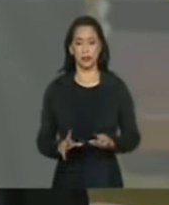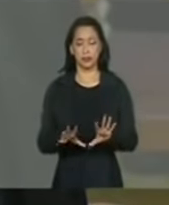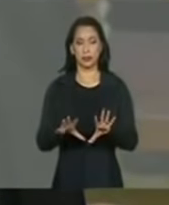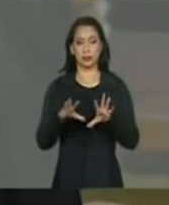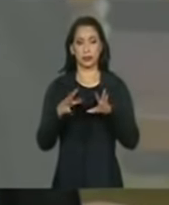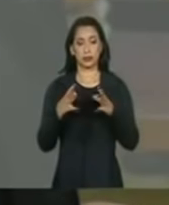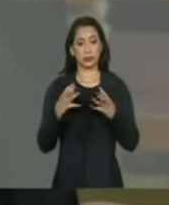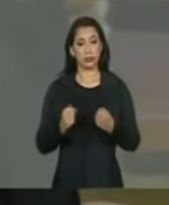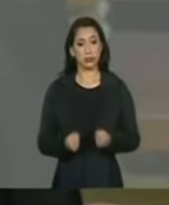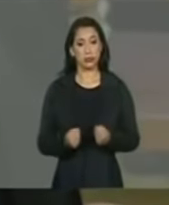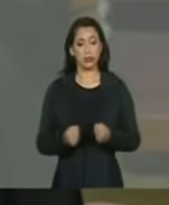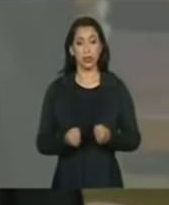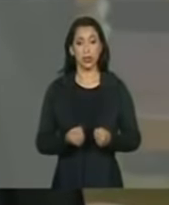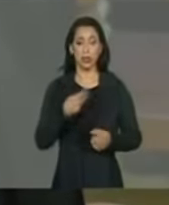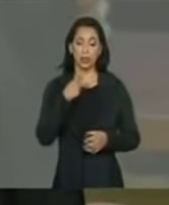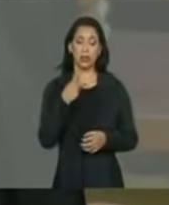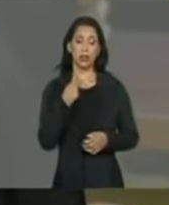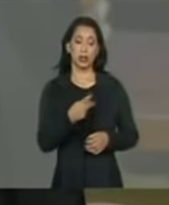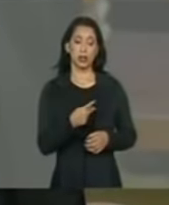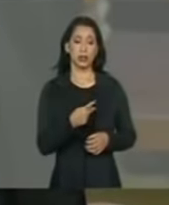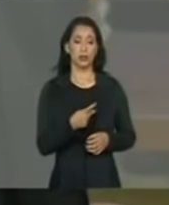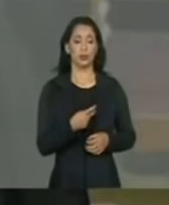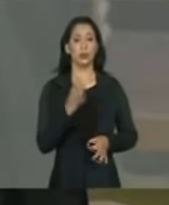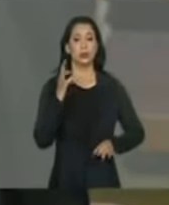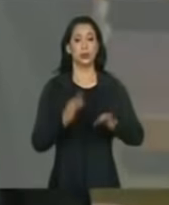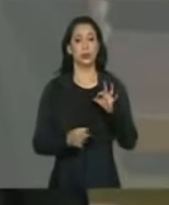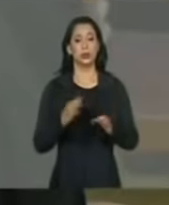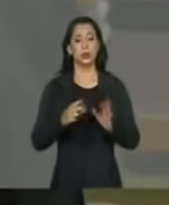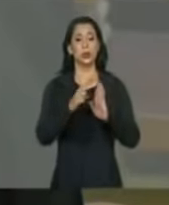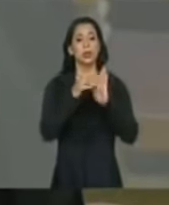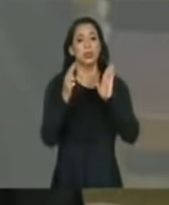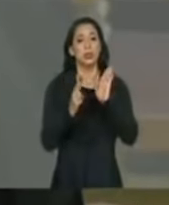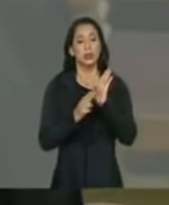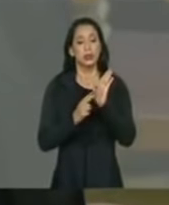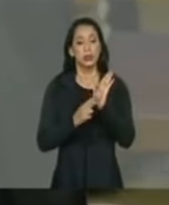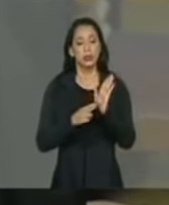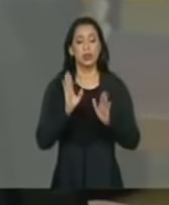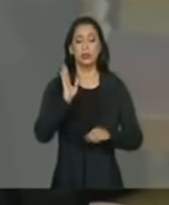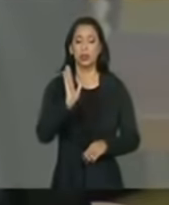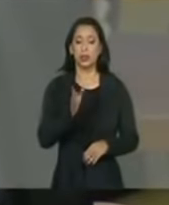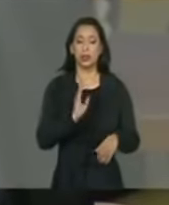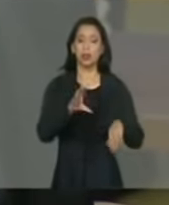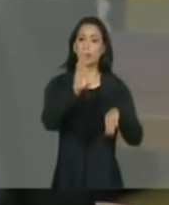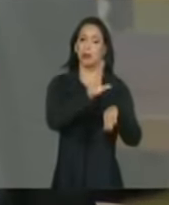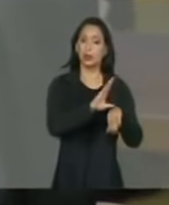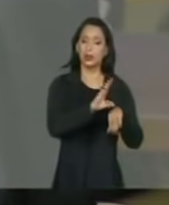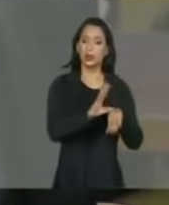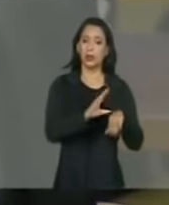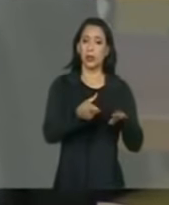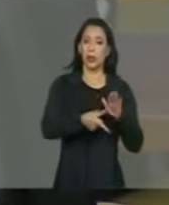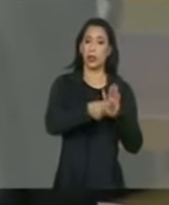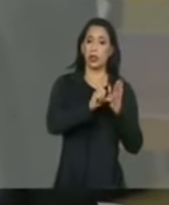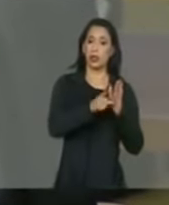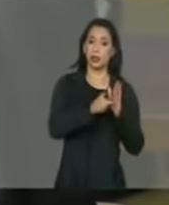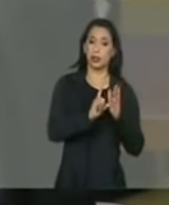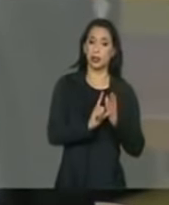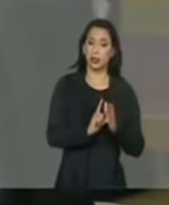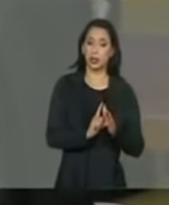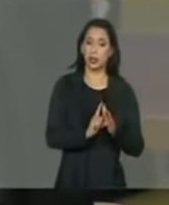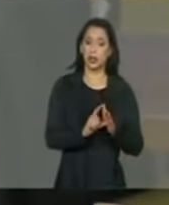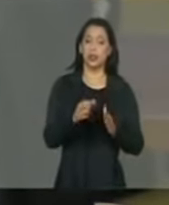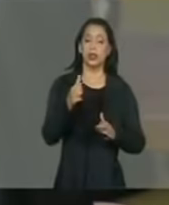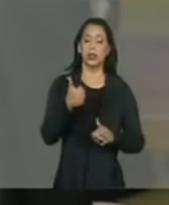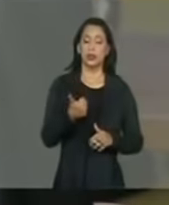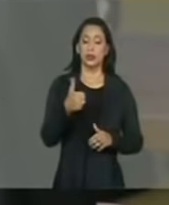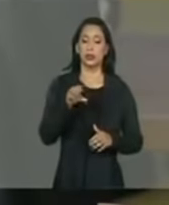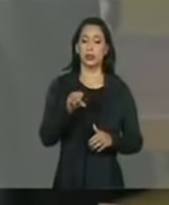eu digo luxo negativo de recepção porque são normas pré constitucionais anteriores portanto a vigente com o senhor de 88